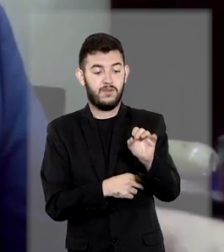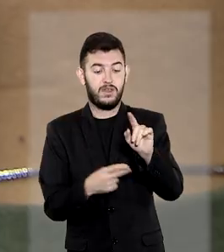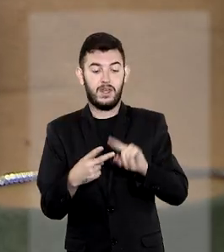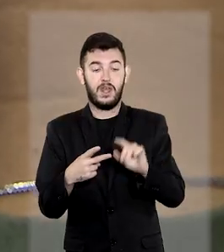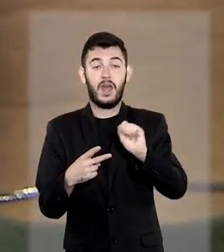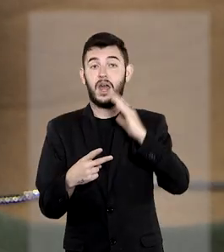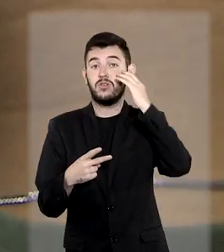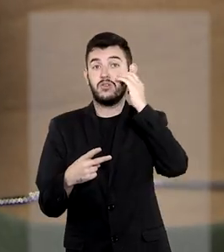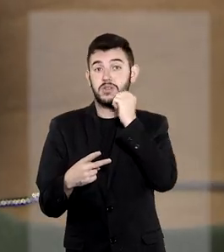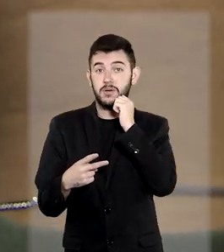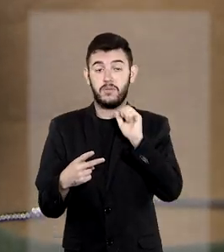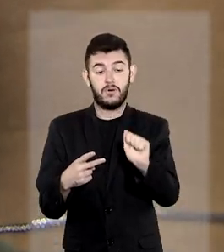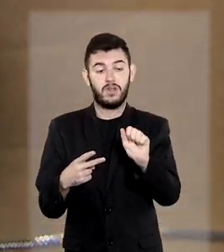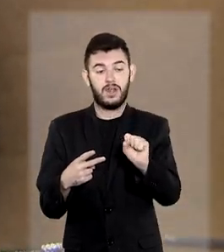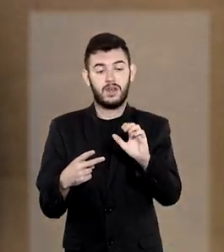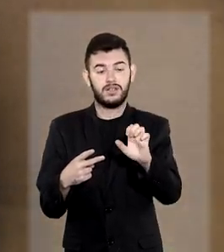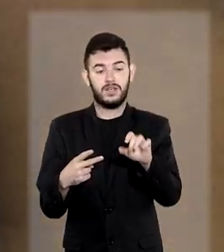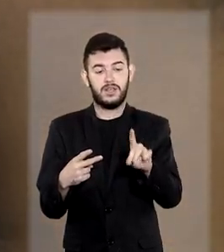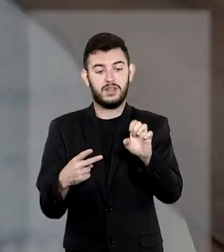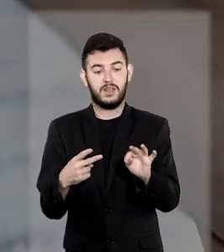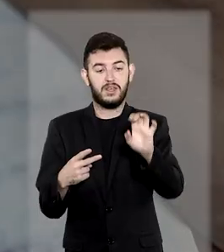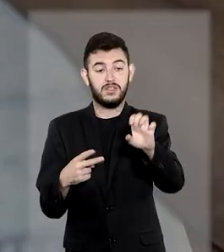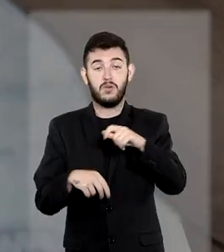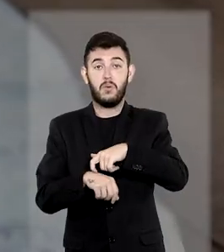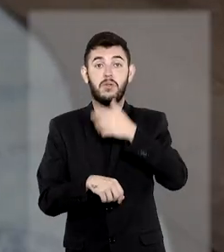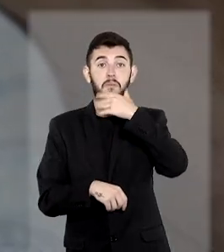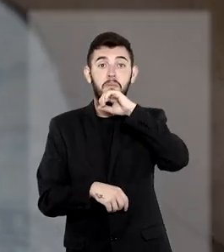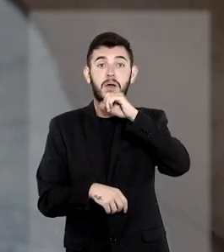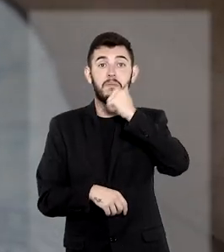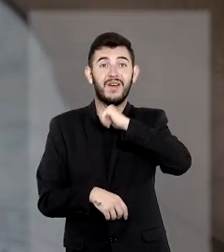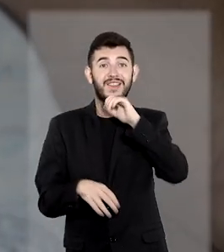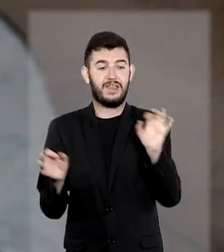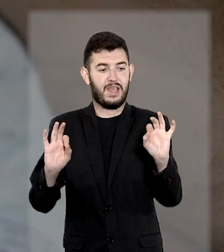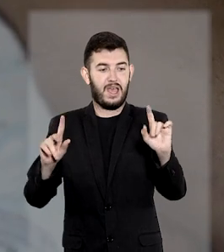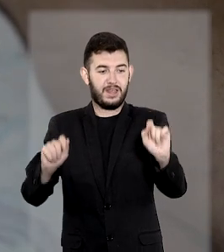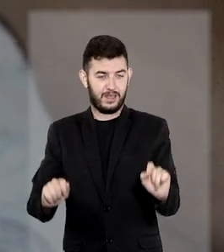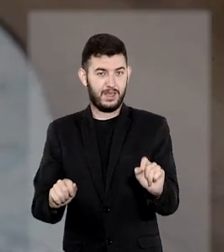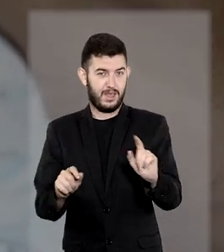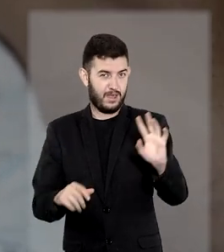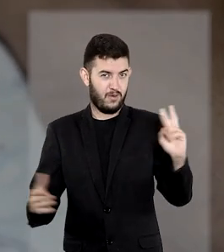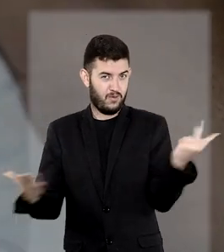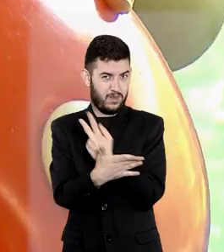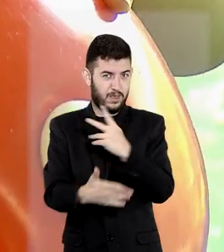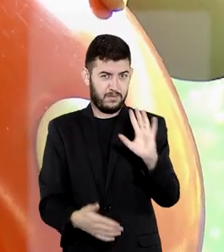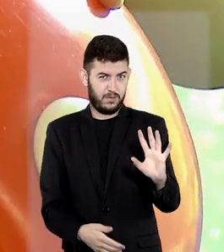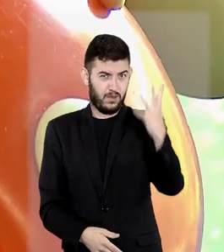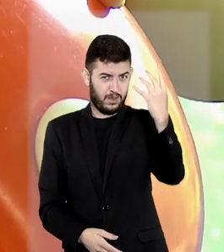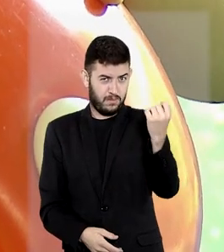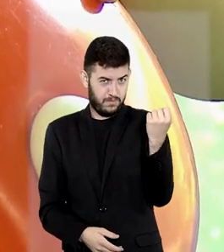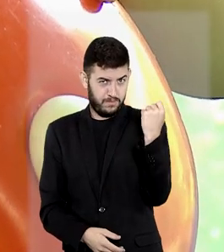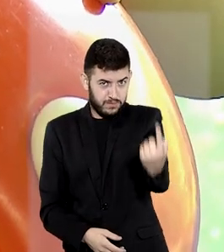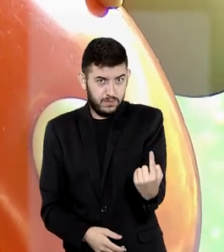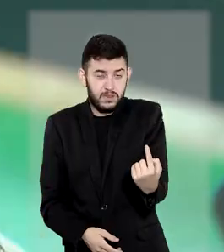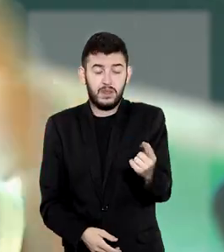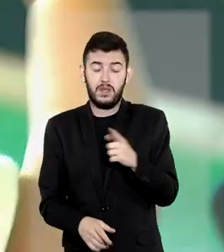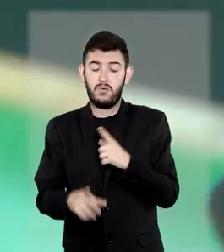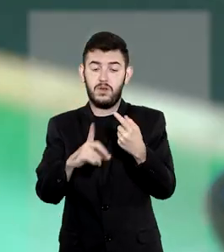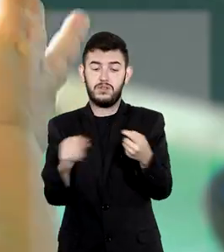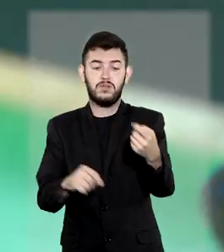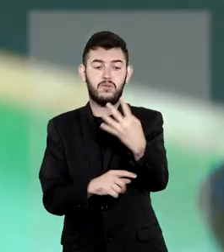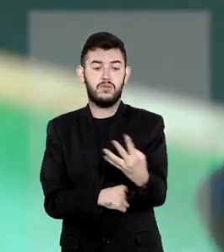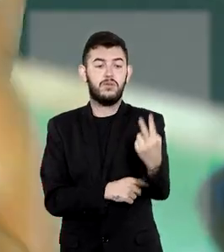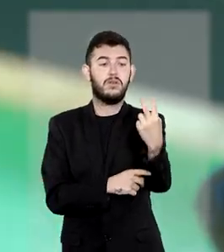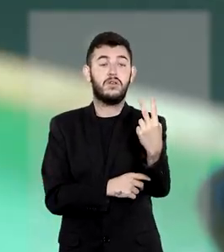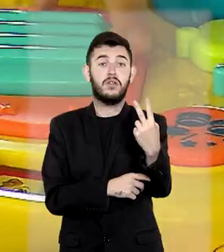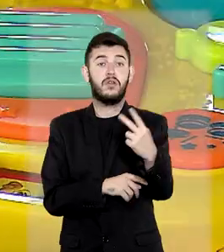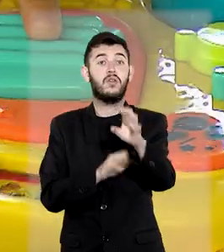ascendentes, quando é destituído o poder familiar. E, neste caso, uma situação mais rara, por conta de uma previsão que está no